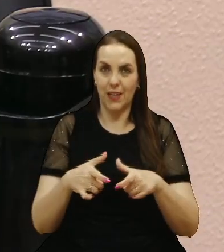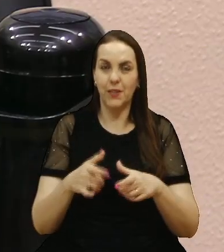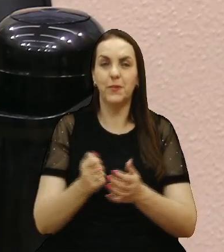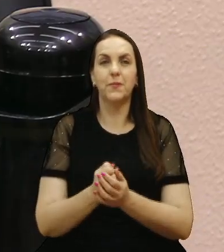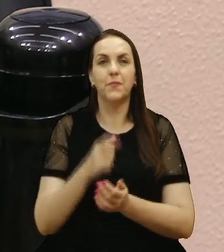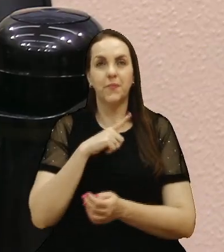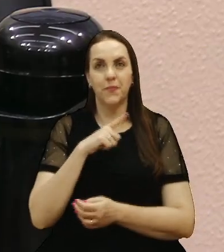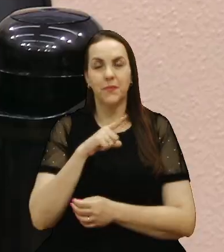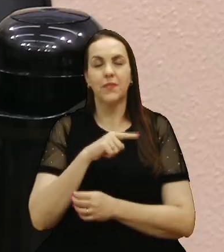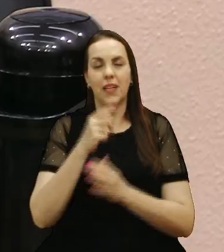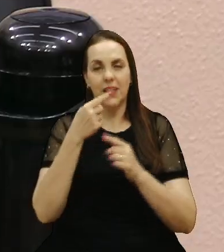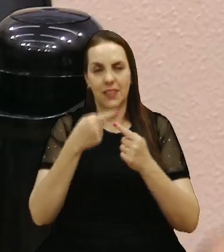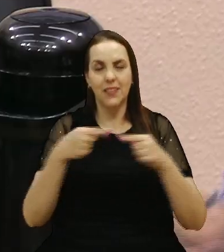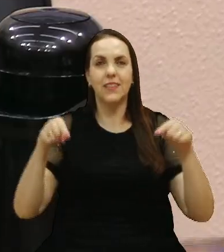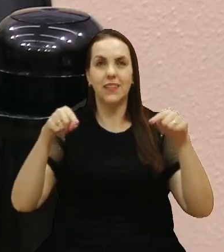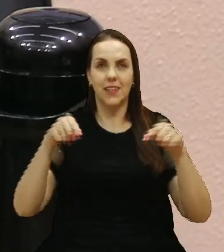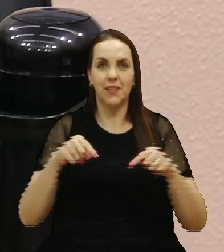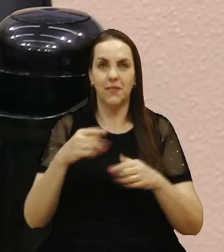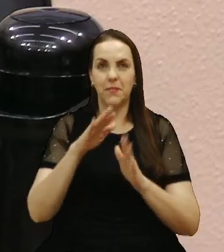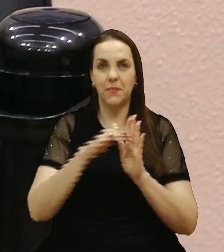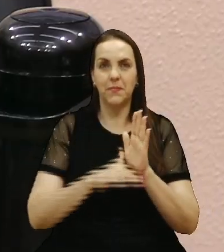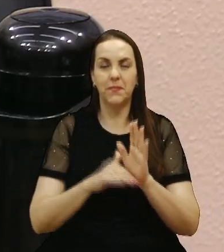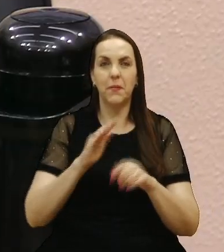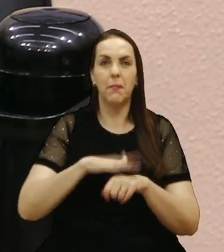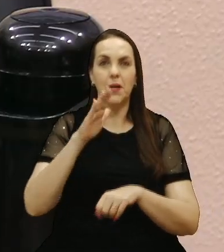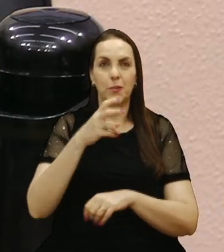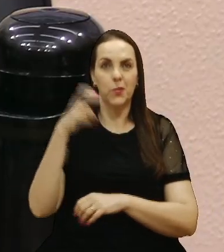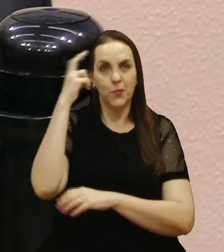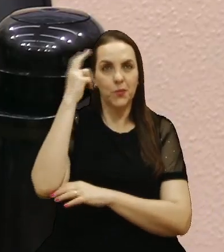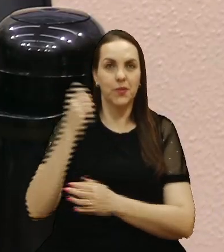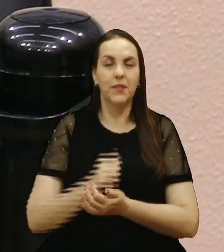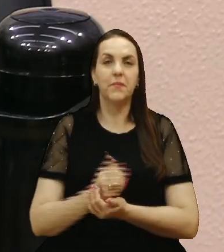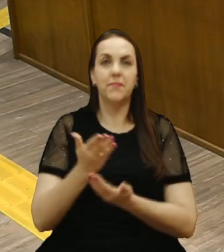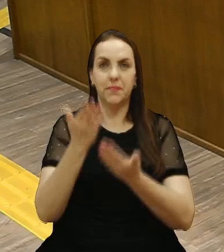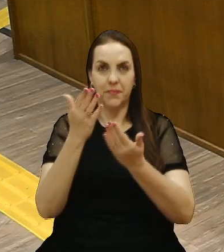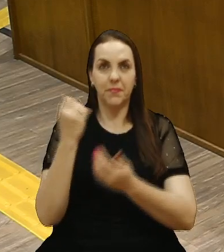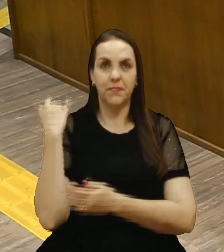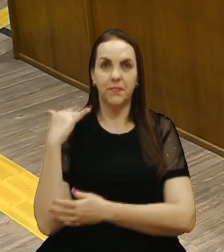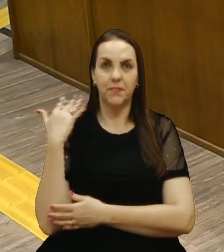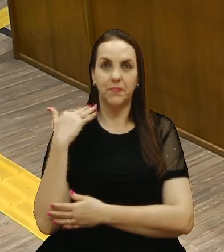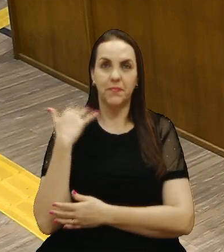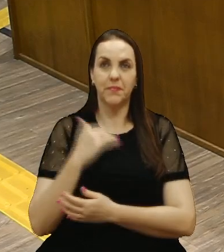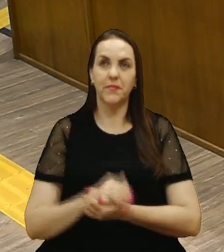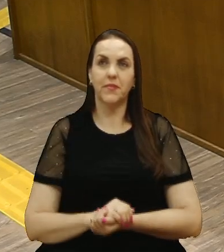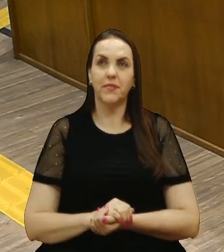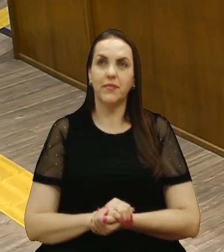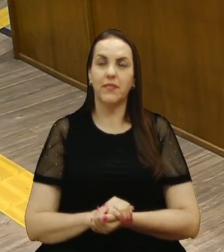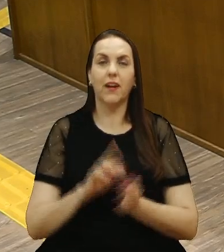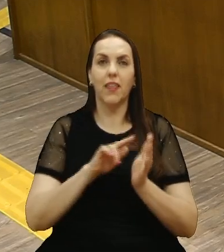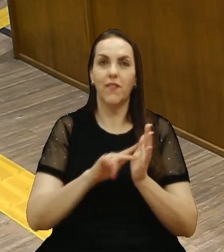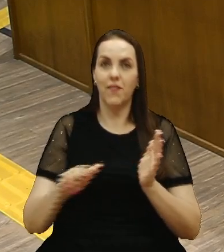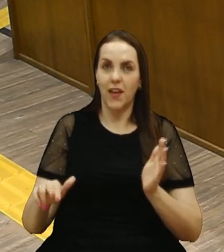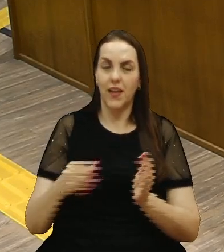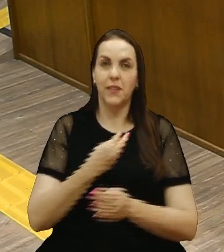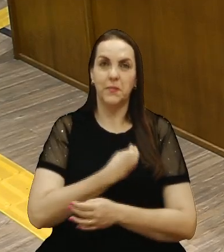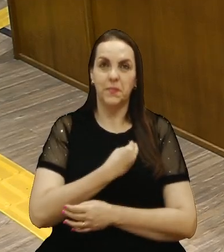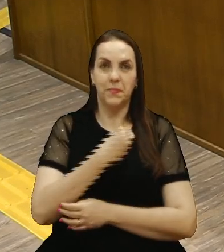estreia do programa Mais Cultura. Com a palavra, a vereadora Andressa Marques. Senhor presidente, várias